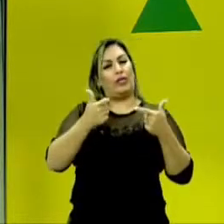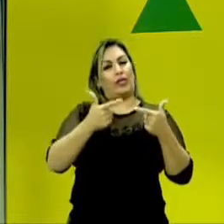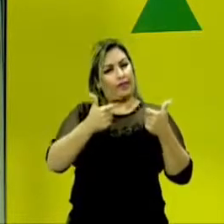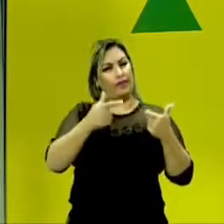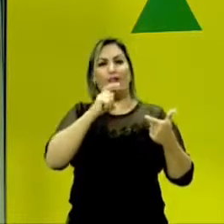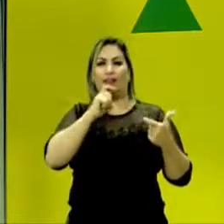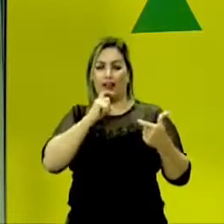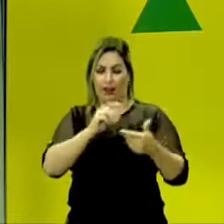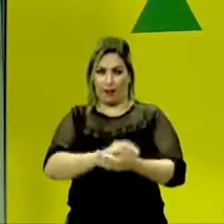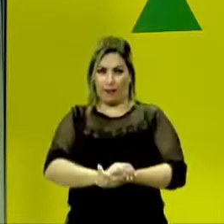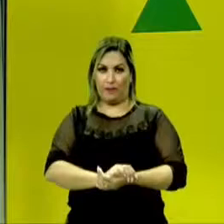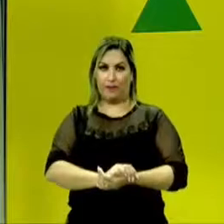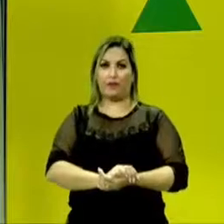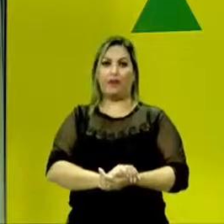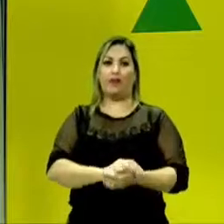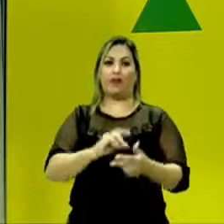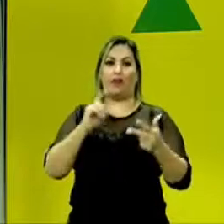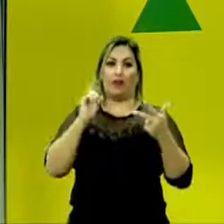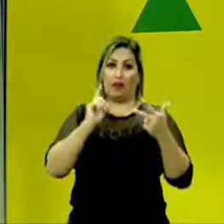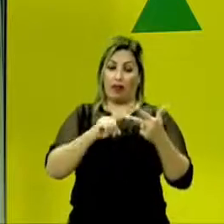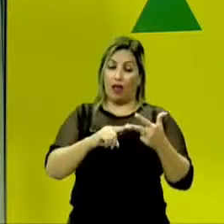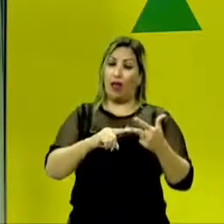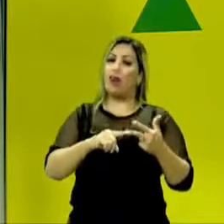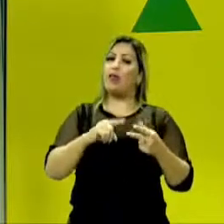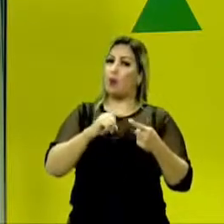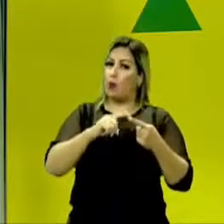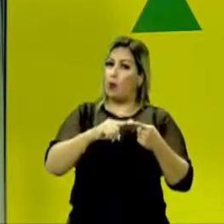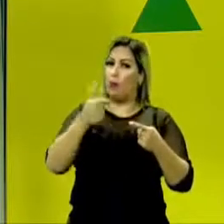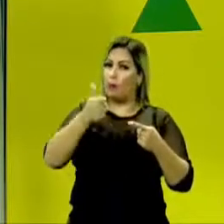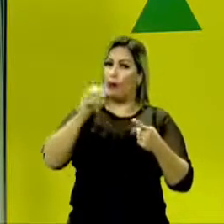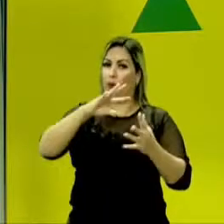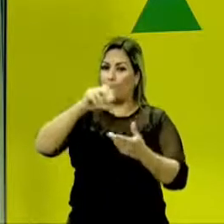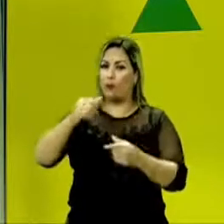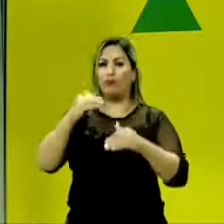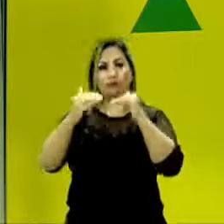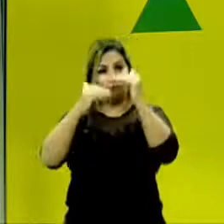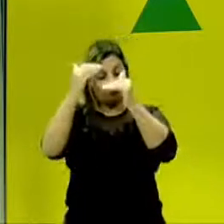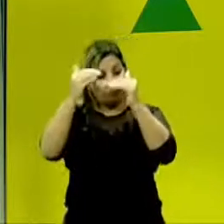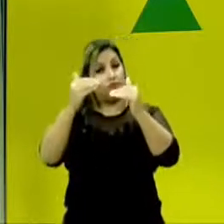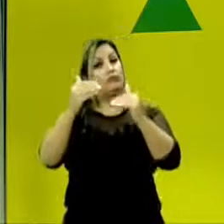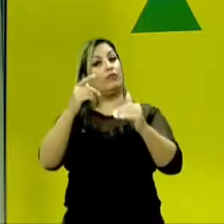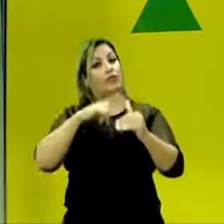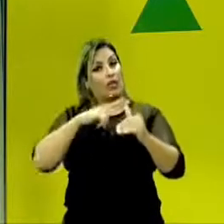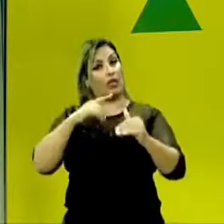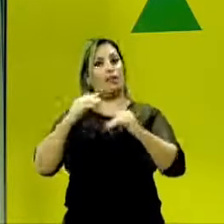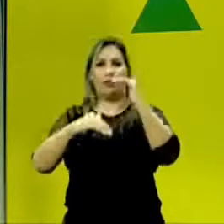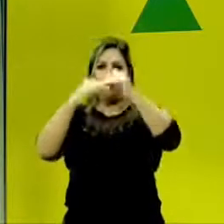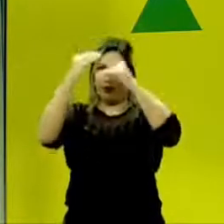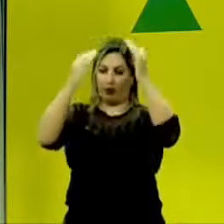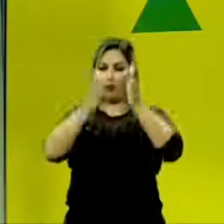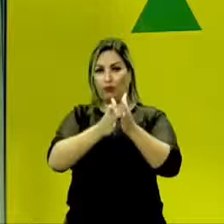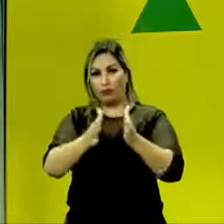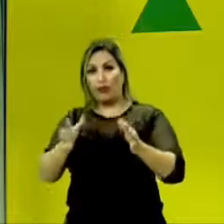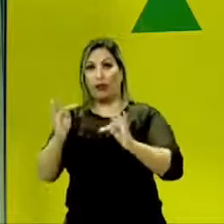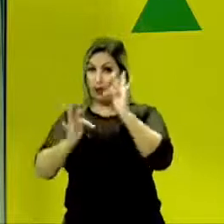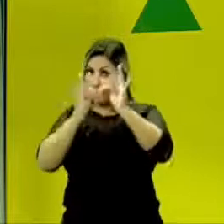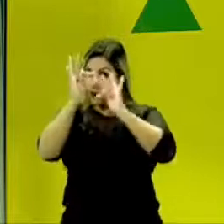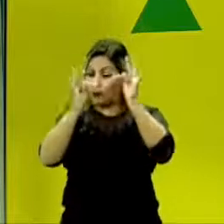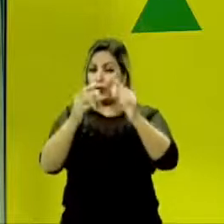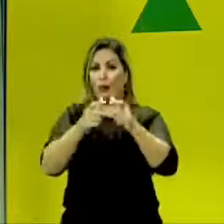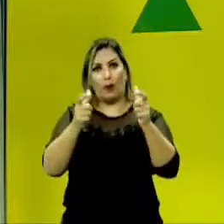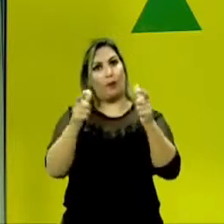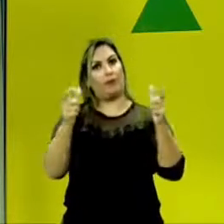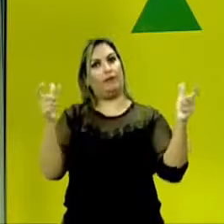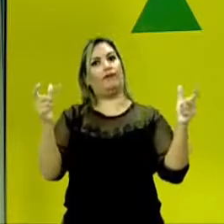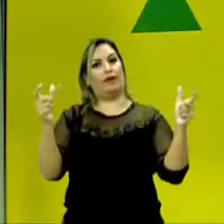né? Então o primeiro mundo ele começa a ver que existe um processo de desenvolvimento tecnológico para